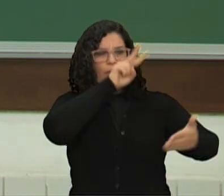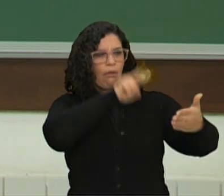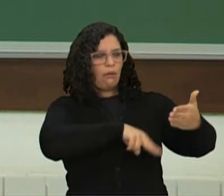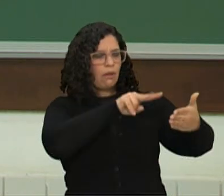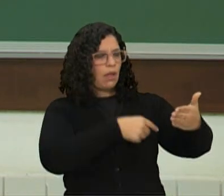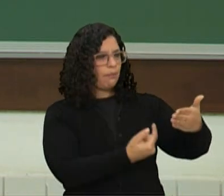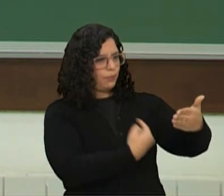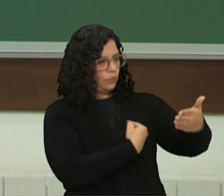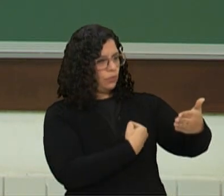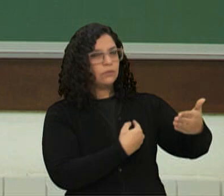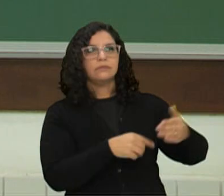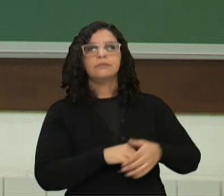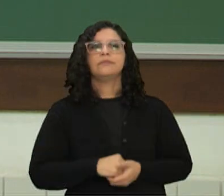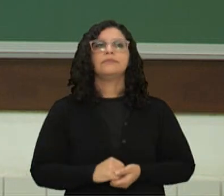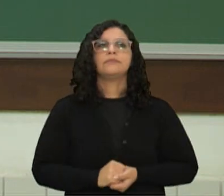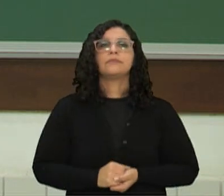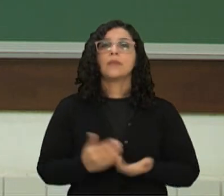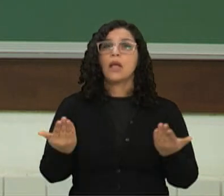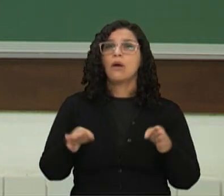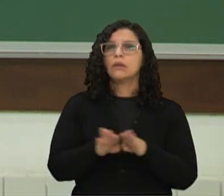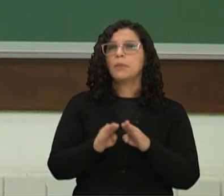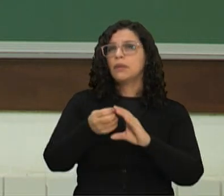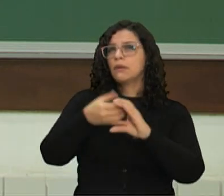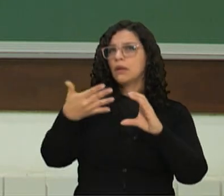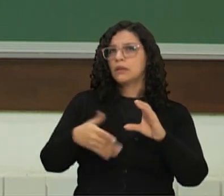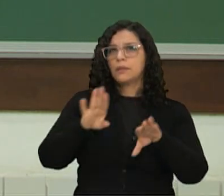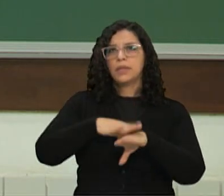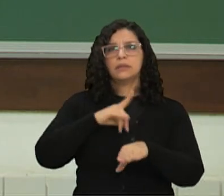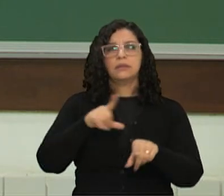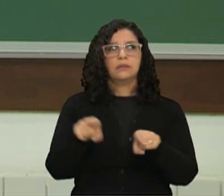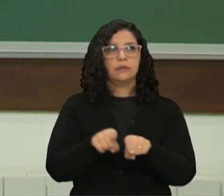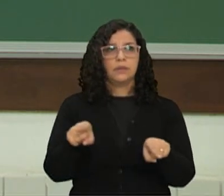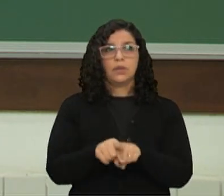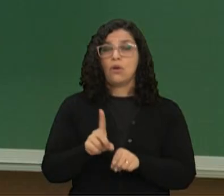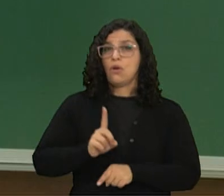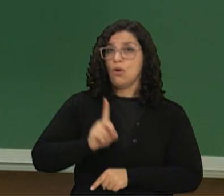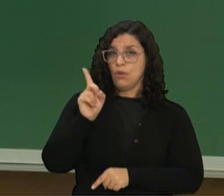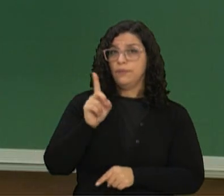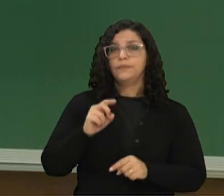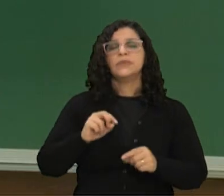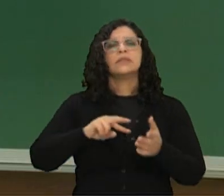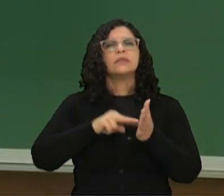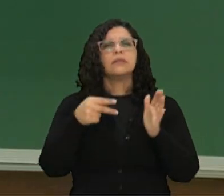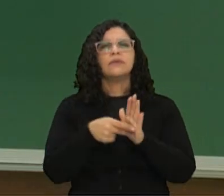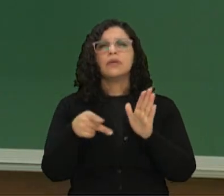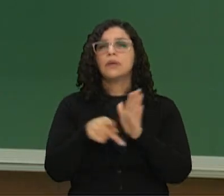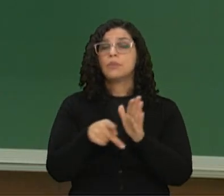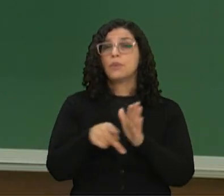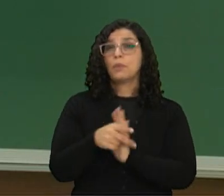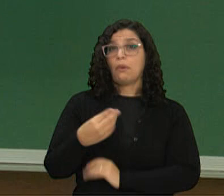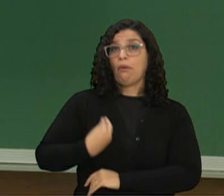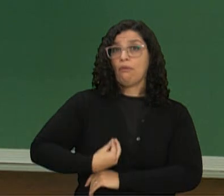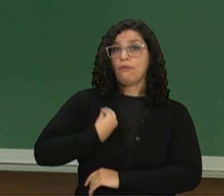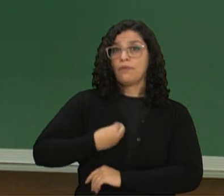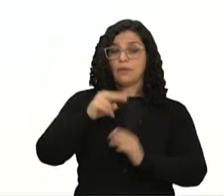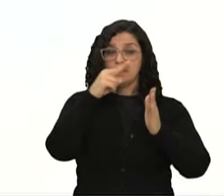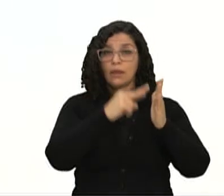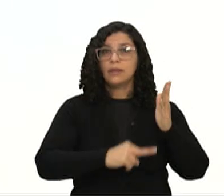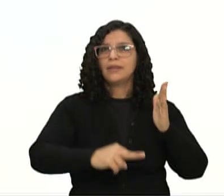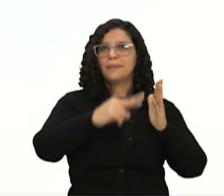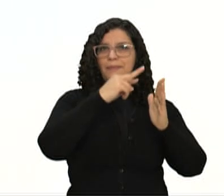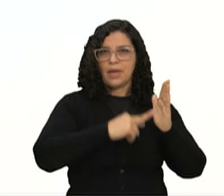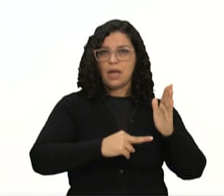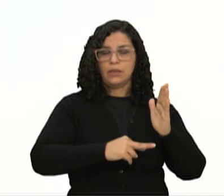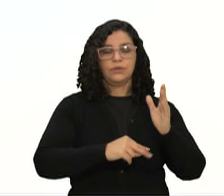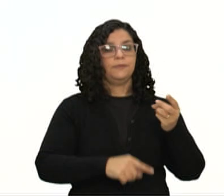lendo. Mais algumas características, então. Ó, ele caracteriza-se pela presença de imagens,